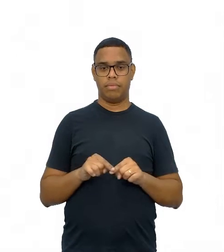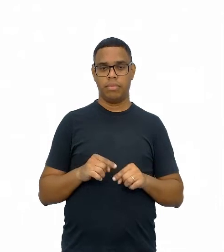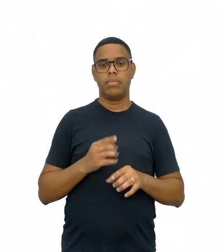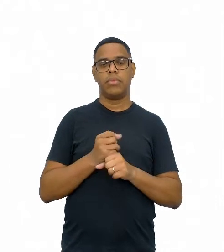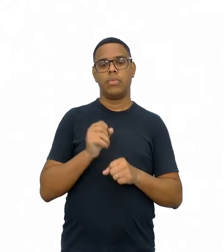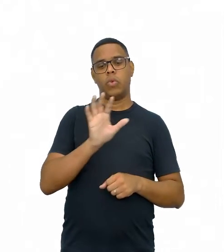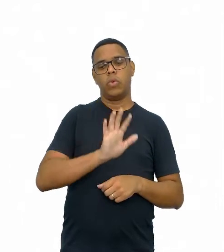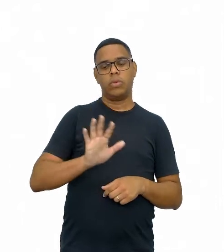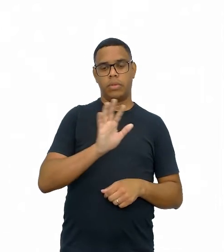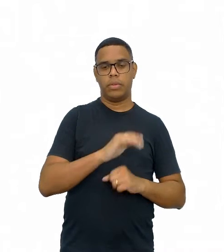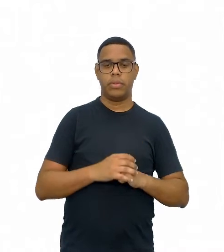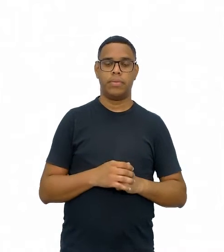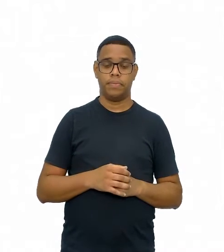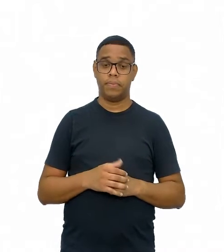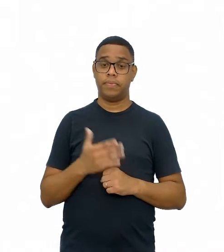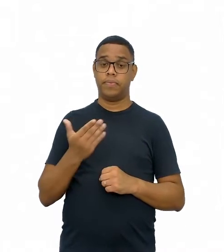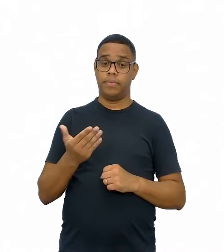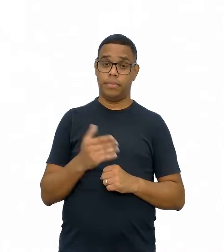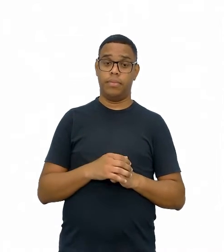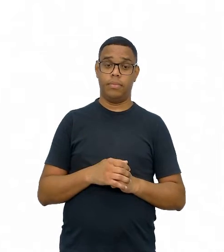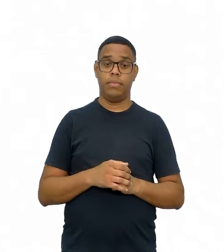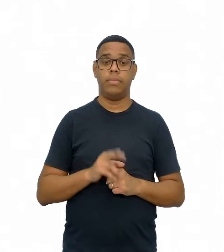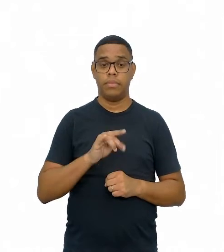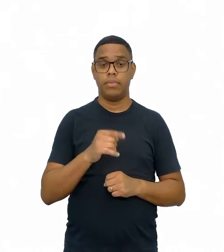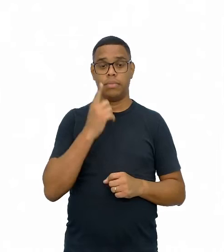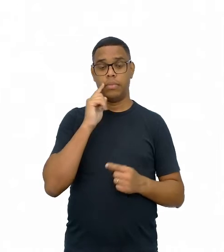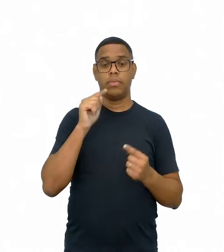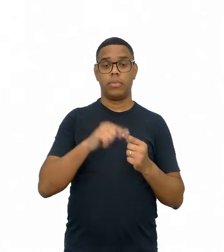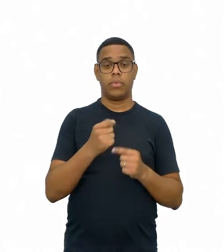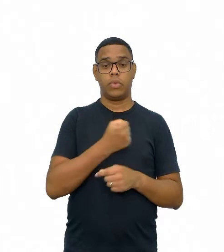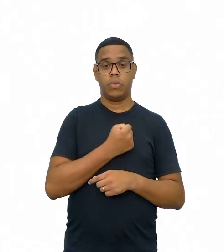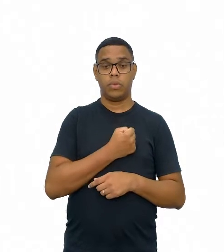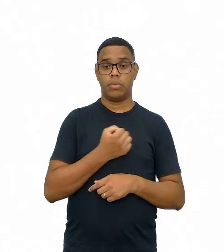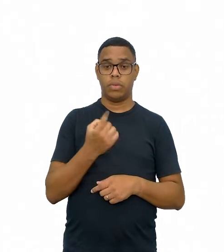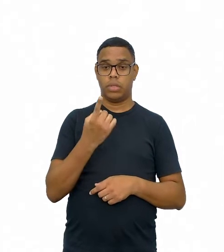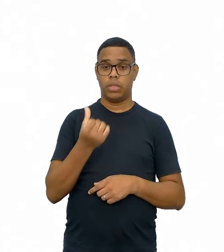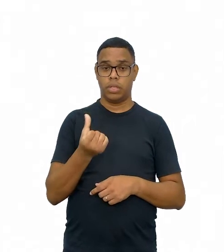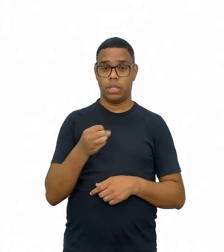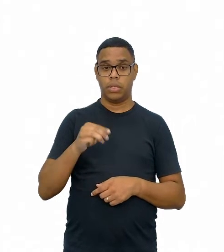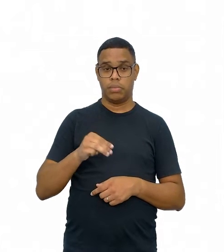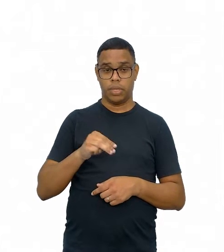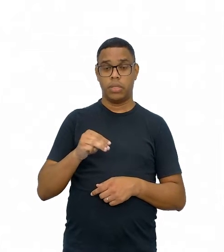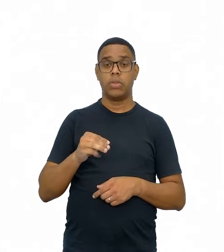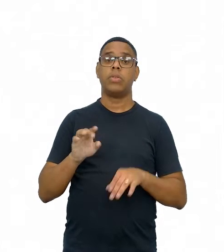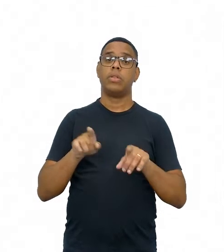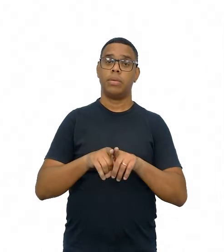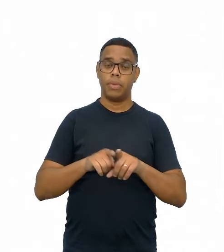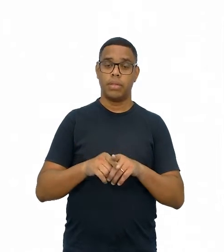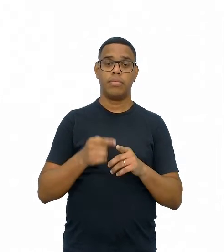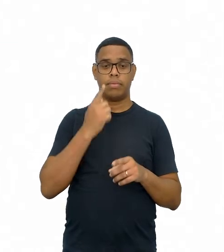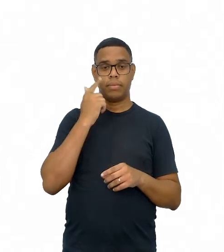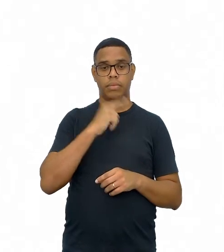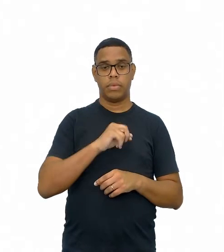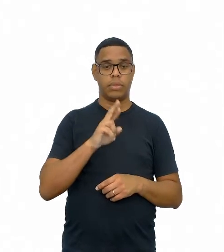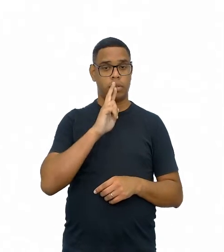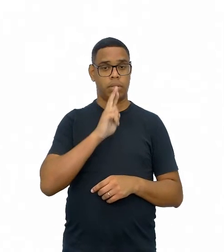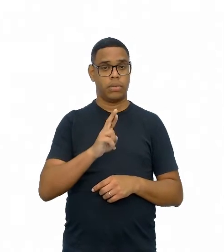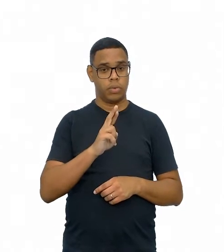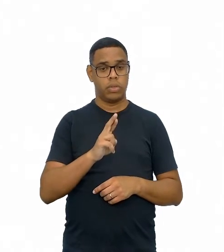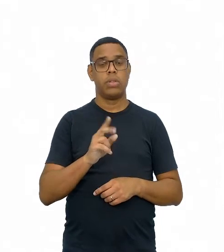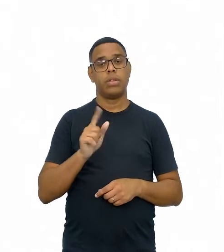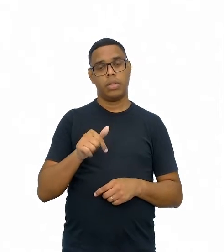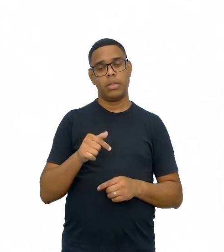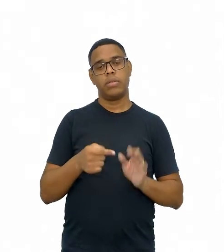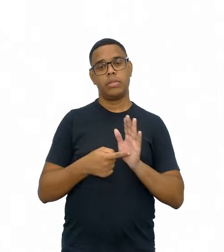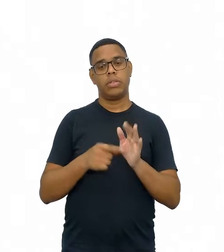do perímetro. E aí ele vai chegar, então, ao número de 16 metros, e ele vai chegar, então, à resposta que